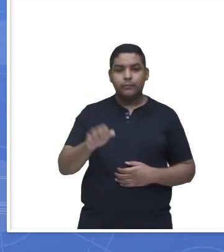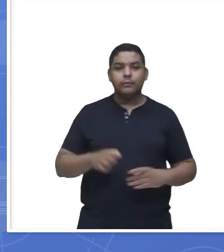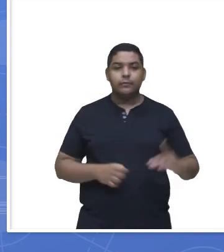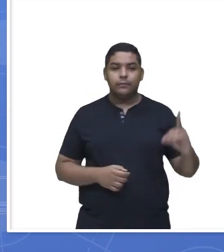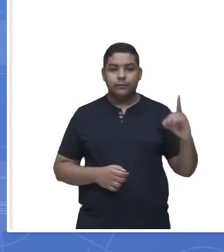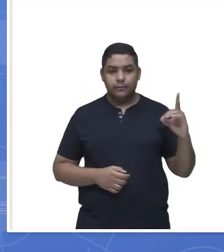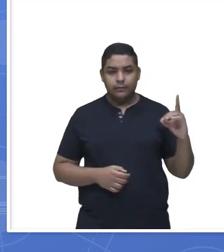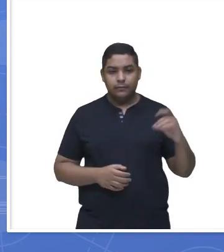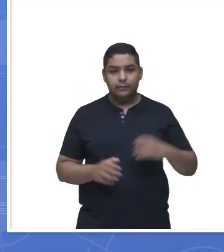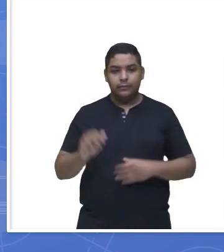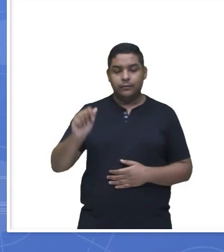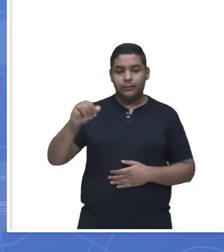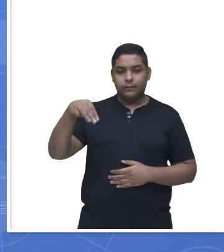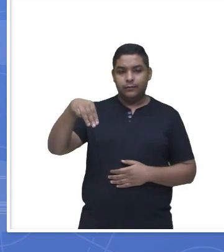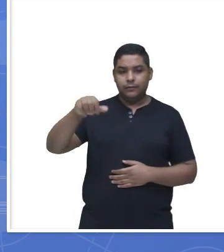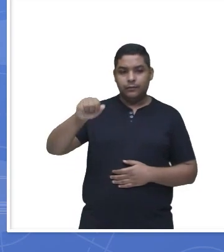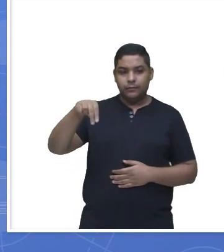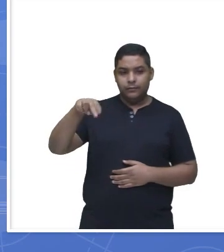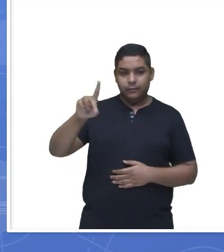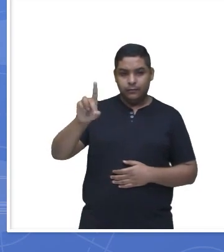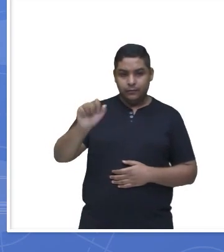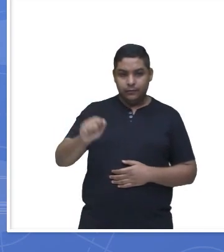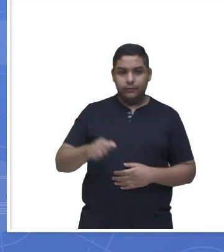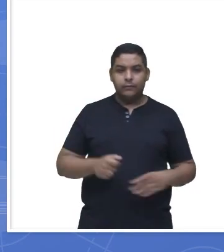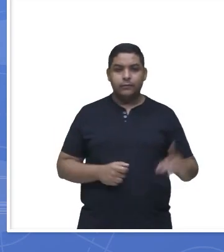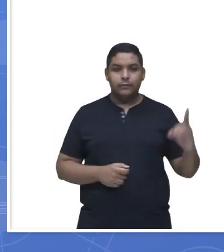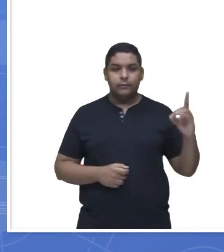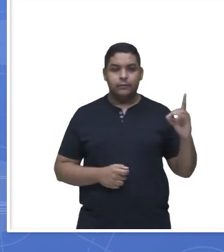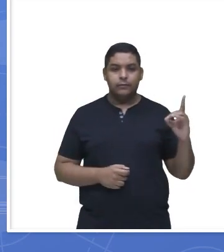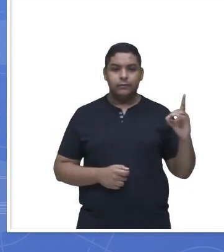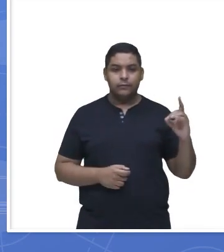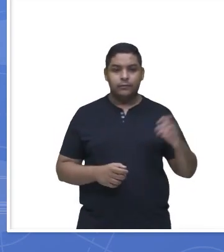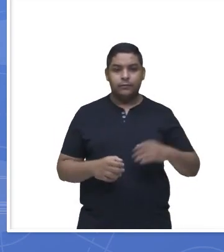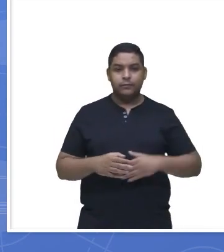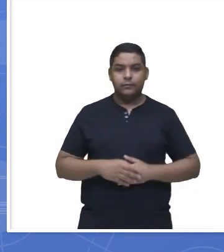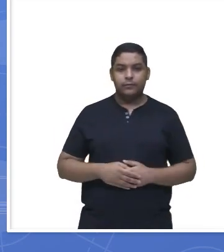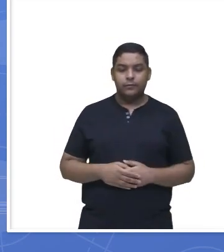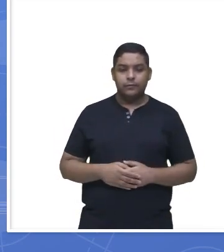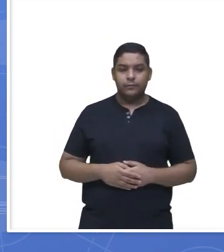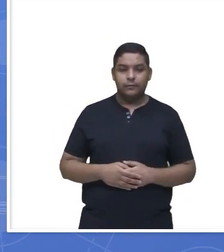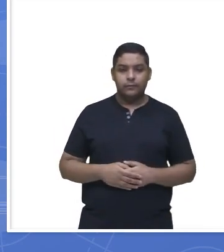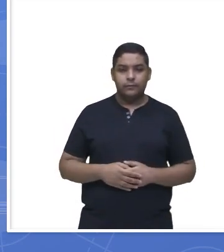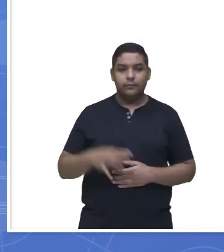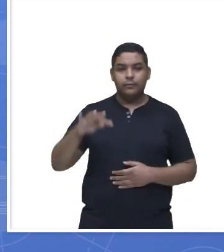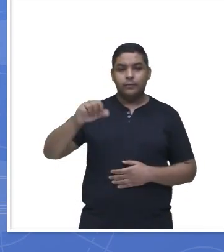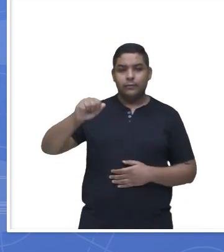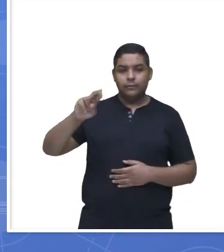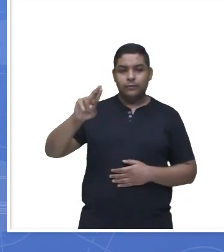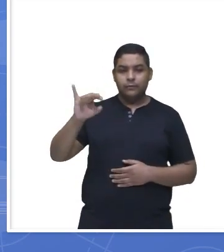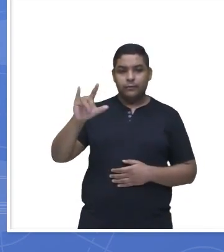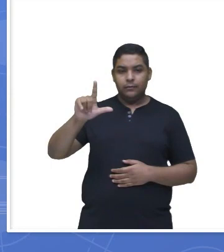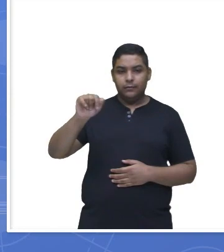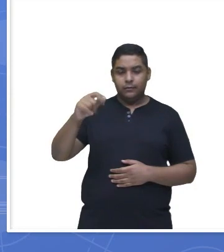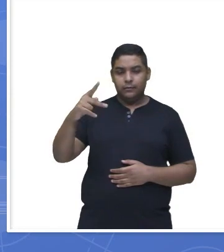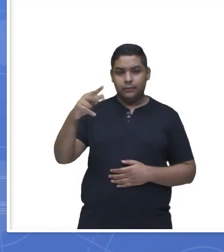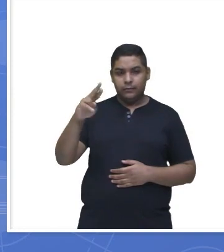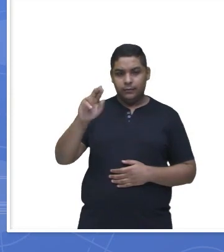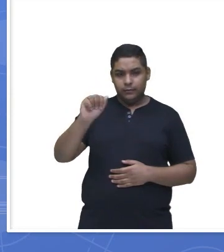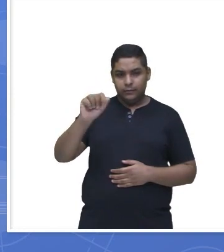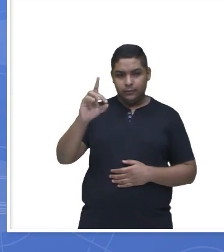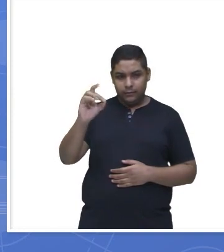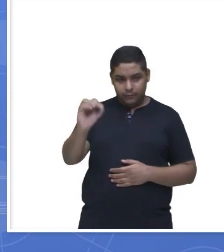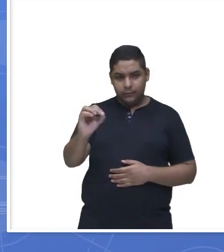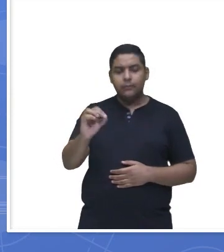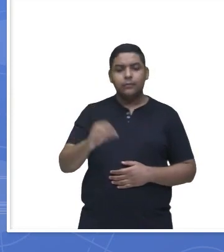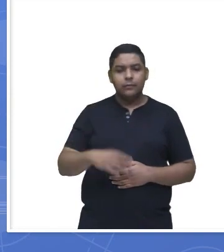A Amanda acha que é a letra D. Raimundo Gomes. A Alcilene lá do José Bernardino. Tarsila Prado aqui é o Caio. O Caio acha